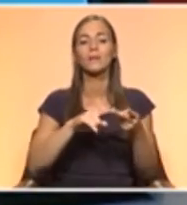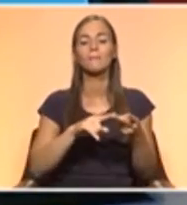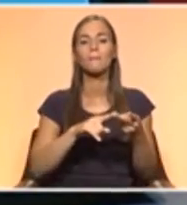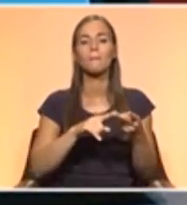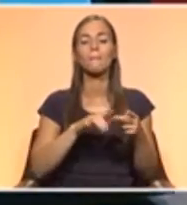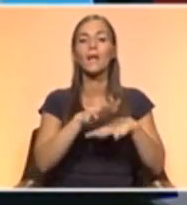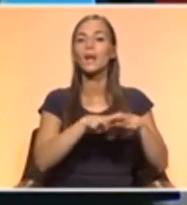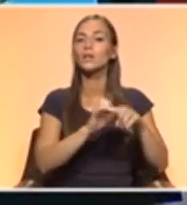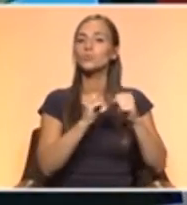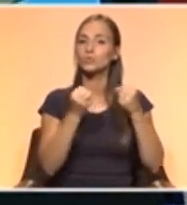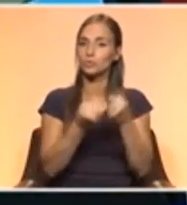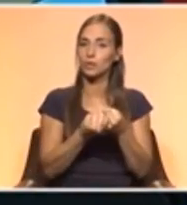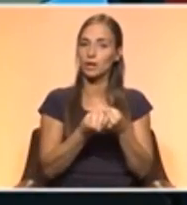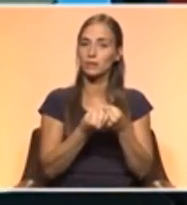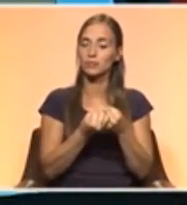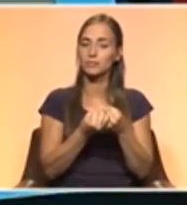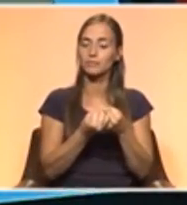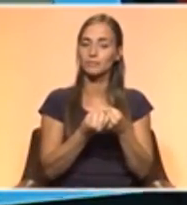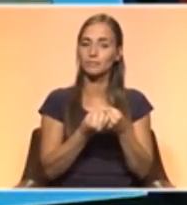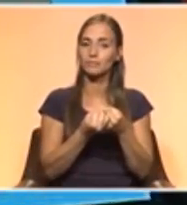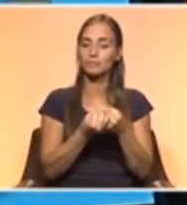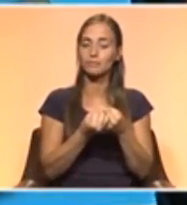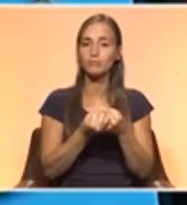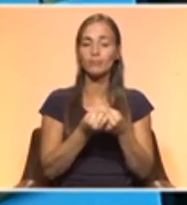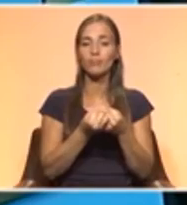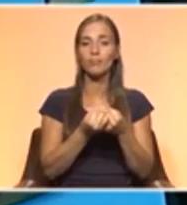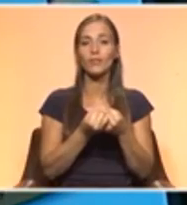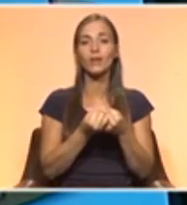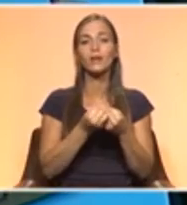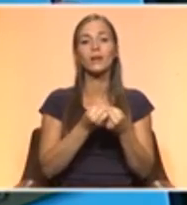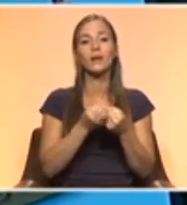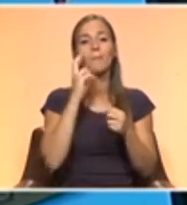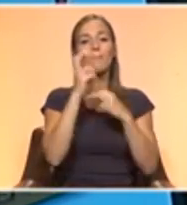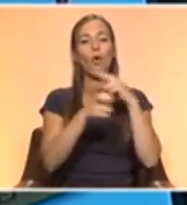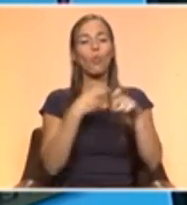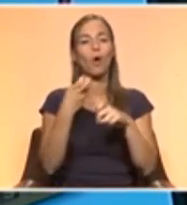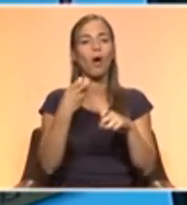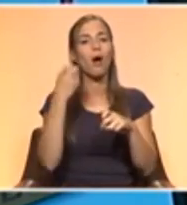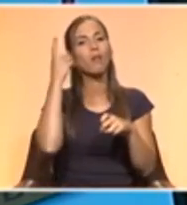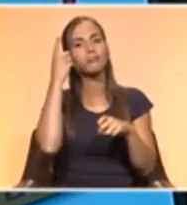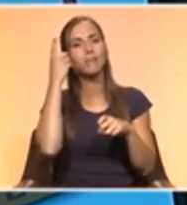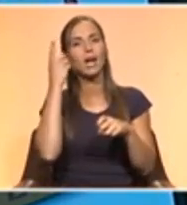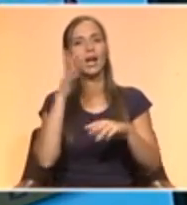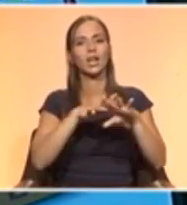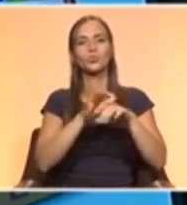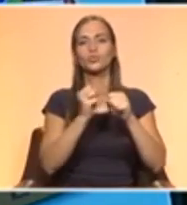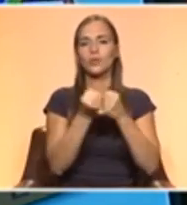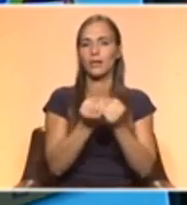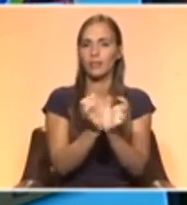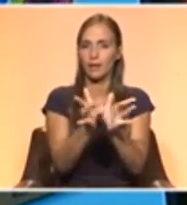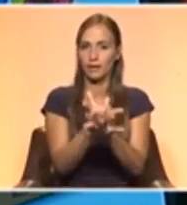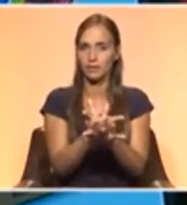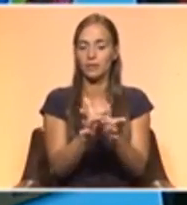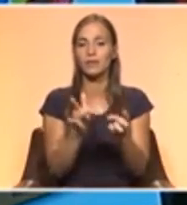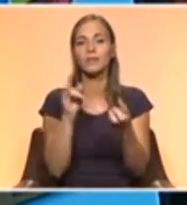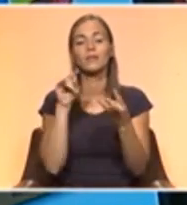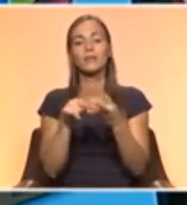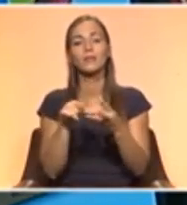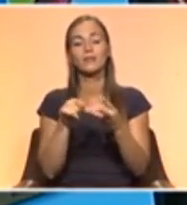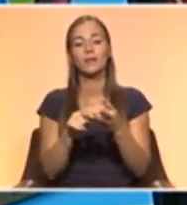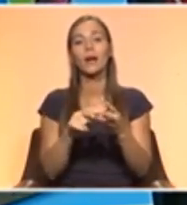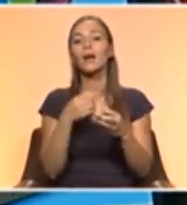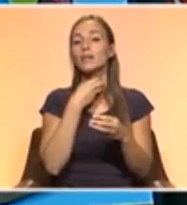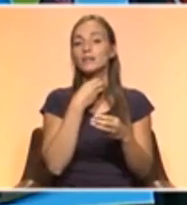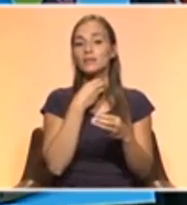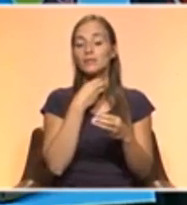sociais veio a fazer a procura do dos smartphones não é para a utilização eh das redes sociais e da internet e terceiro porque a crise eh